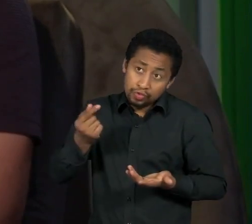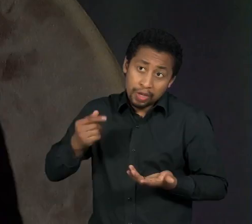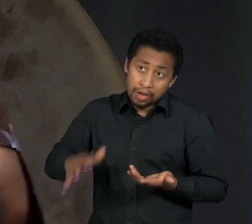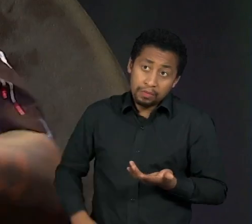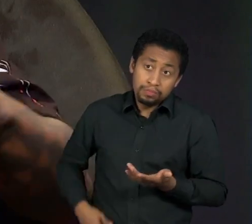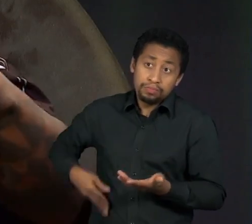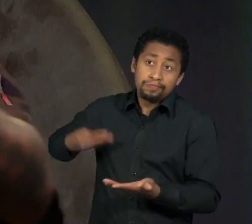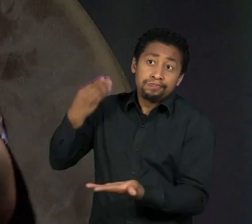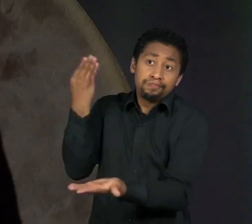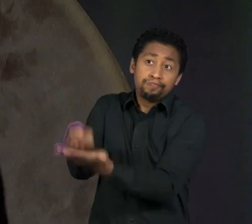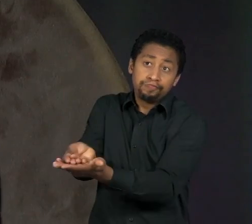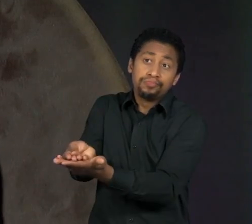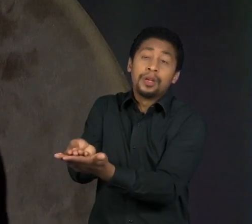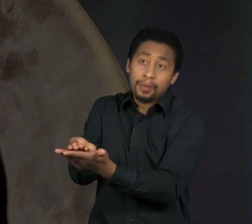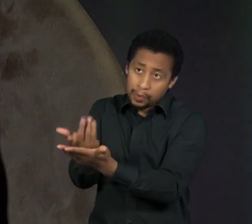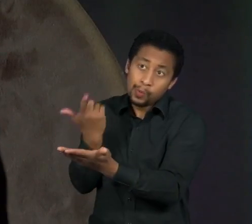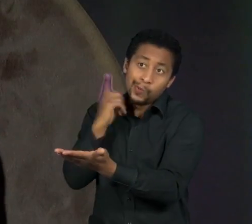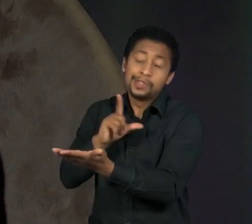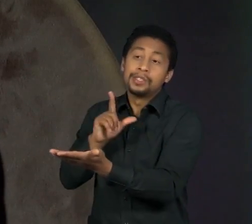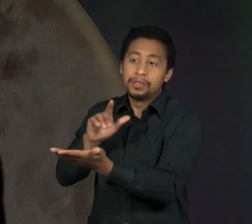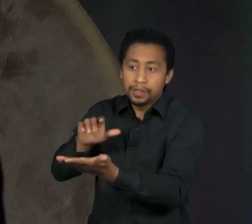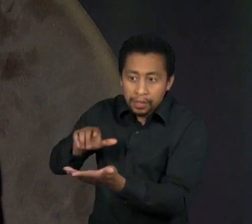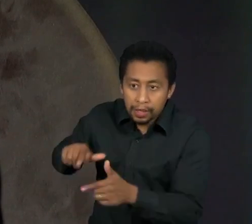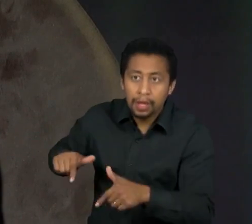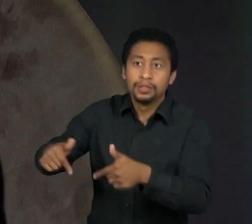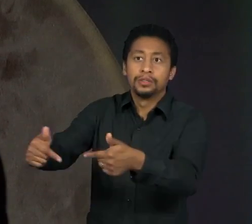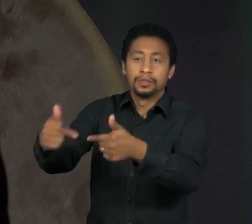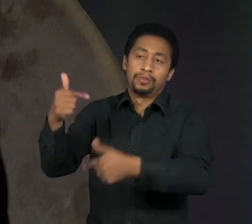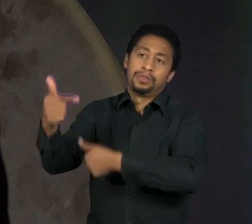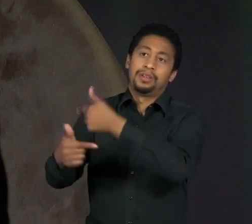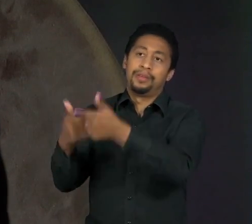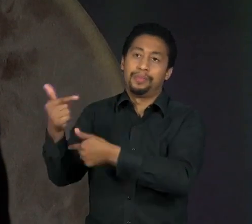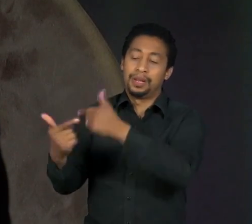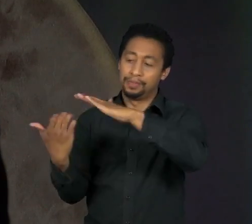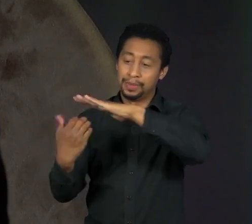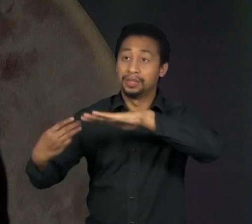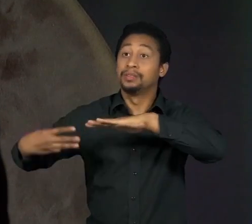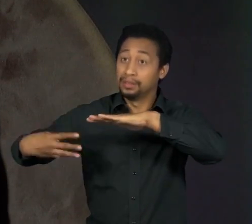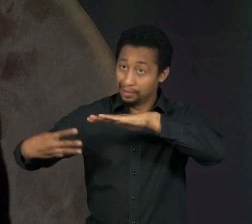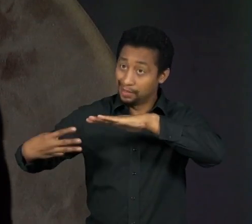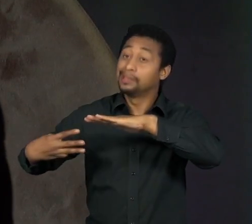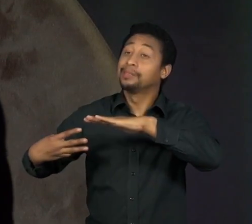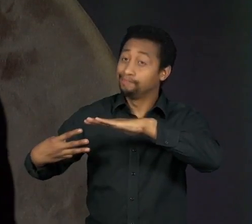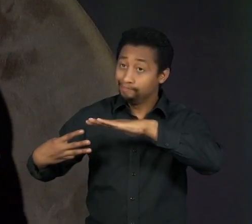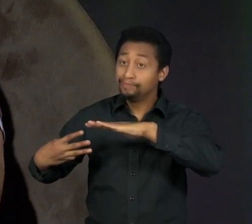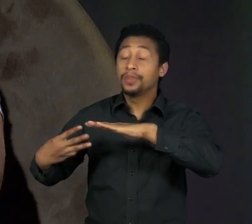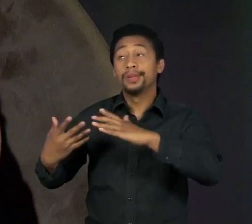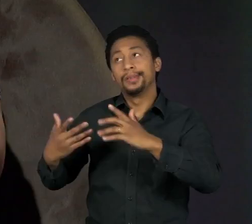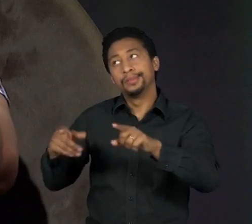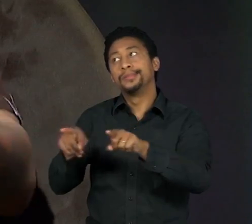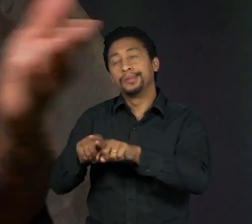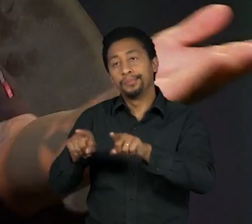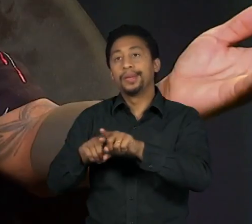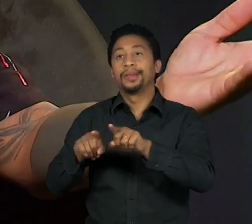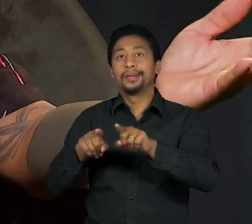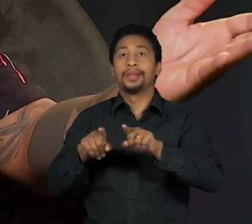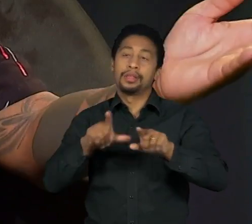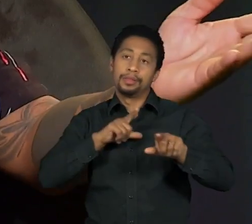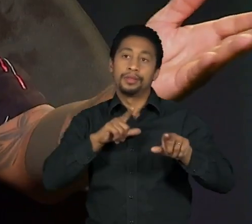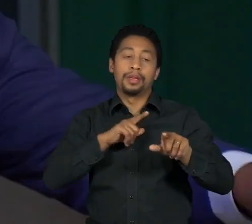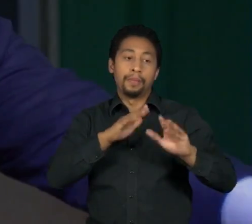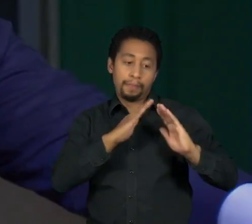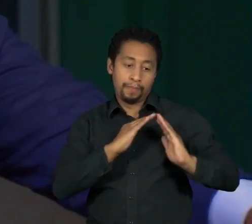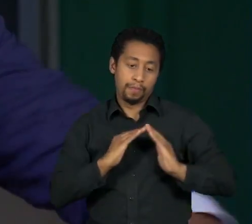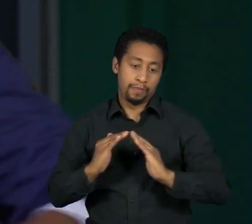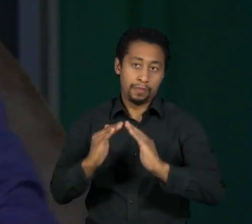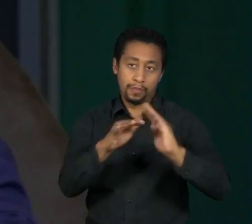do seu próprio bolso para financiar a sua ação. E do outro lado, você vê também que você tem doação dos próprios